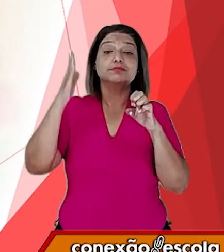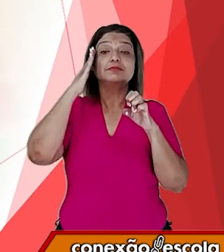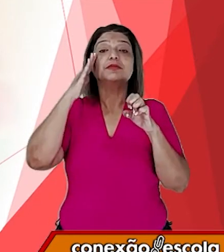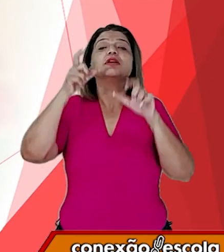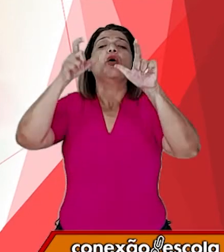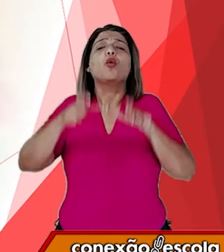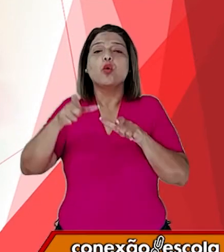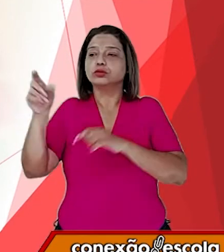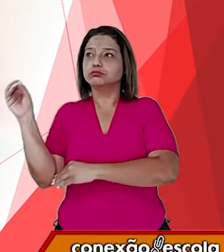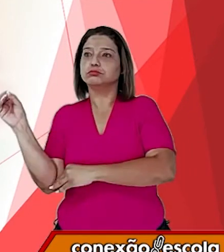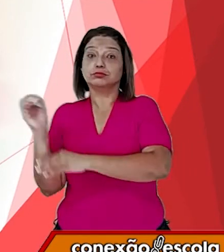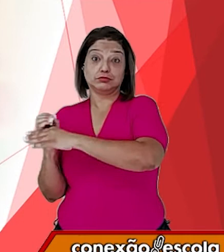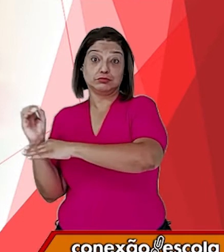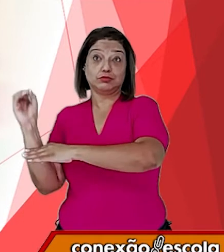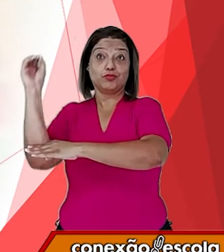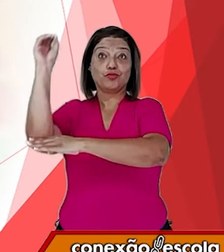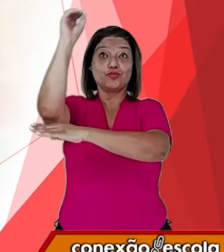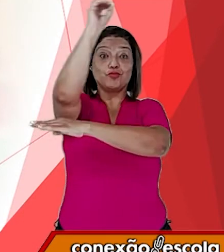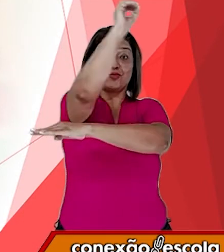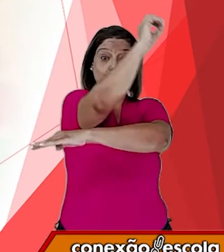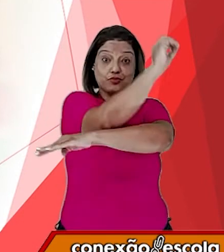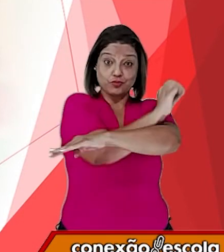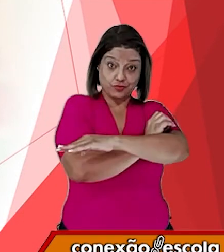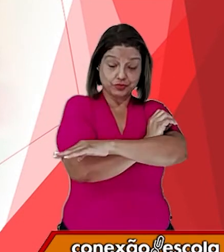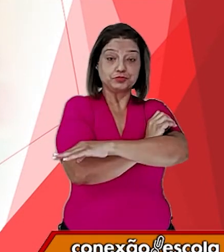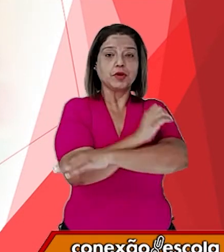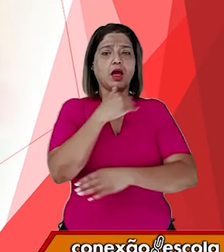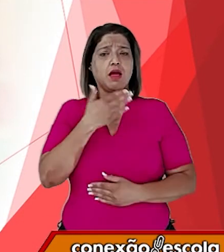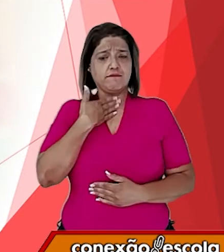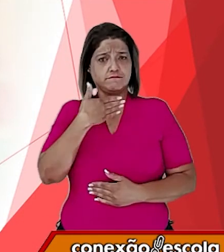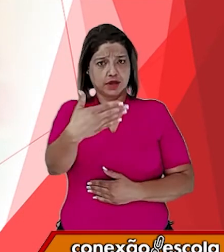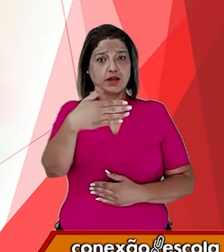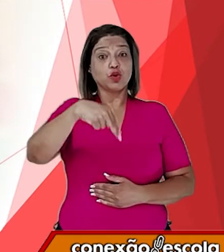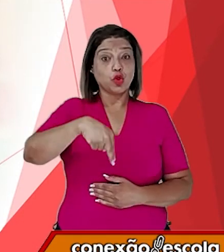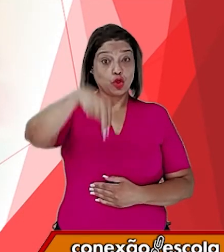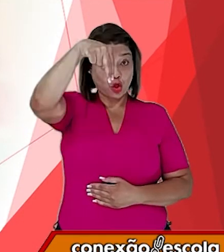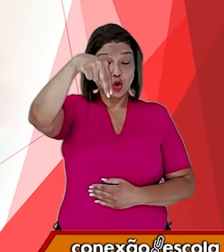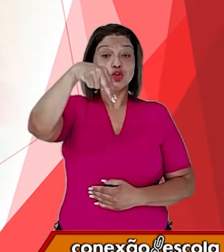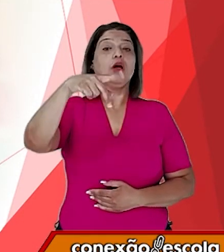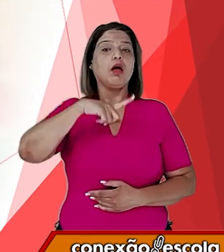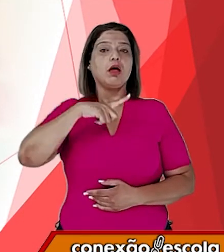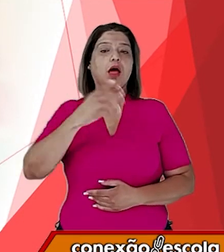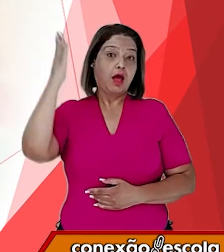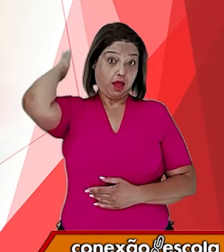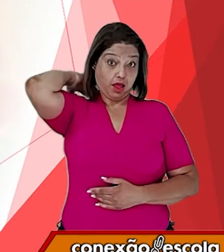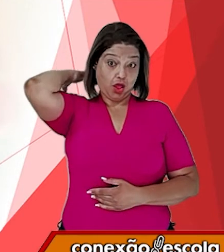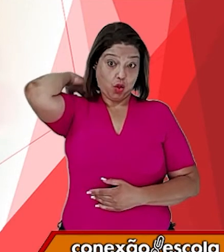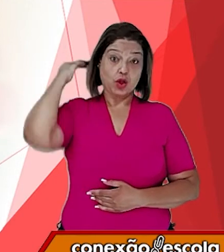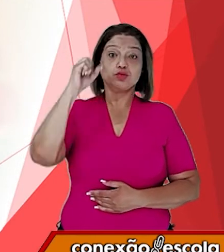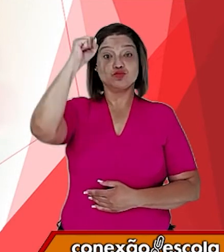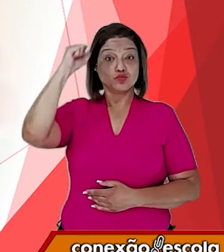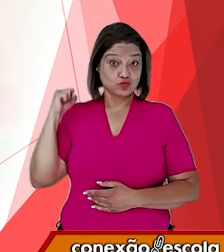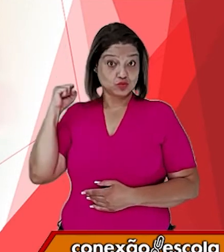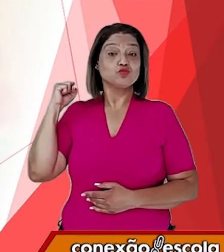se põe. À nossa frente estará o norte e às costas o sul.